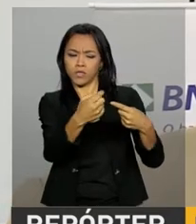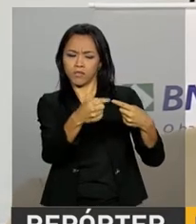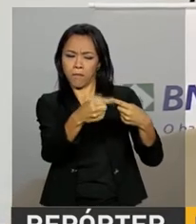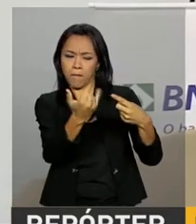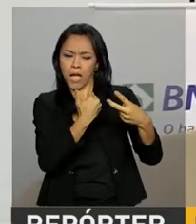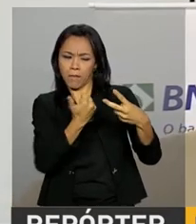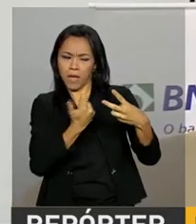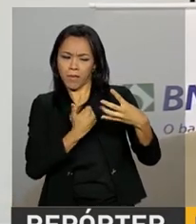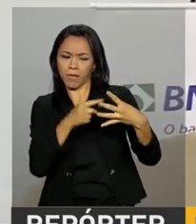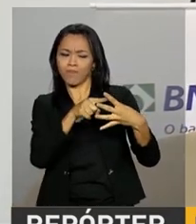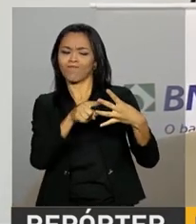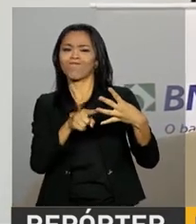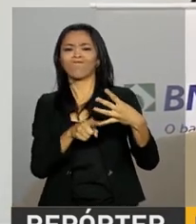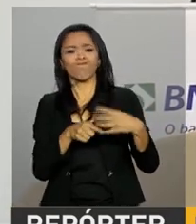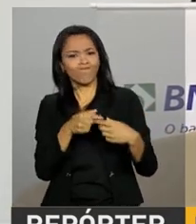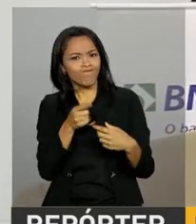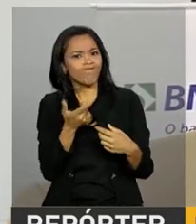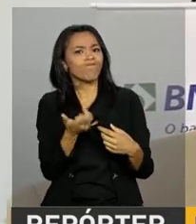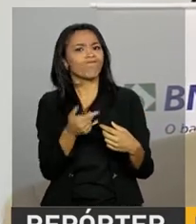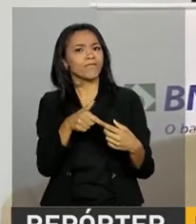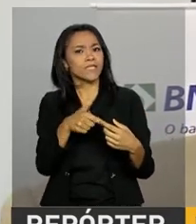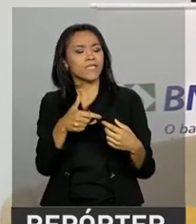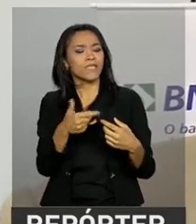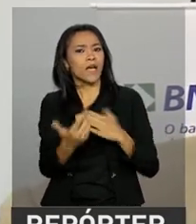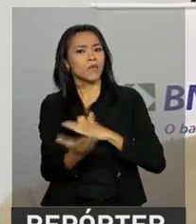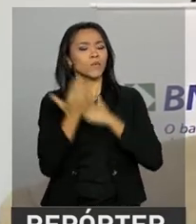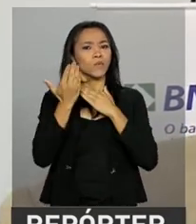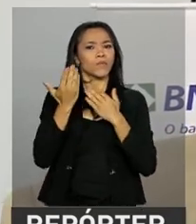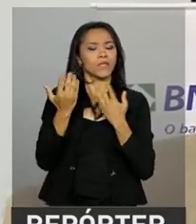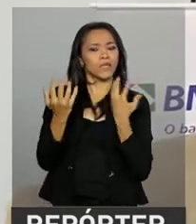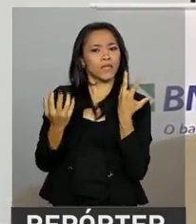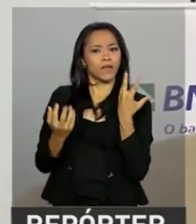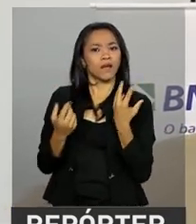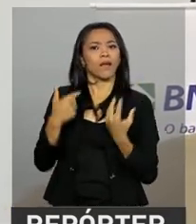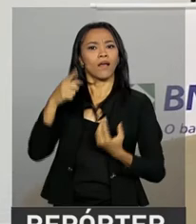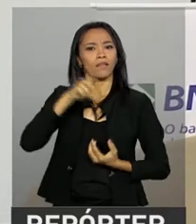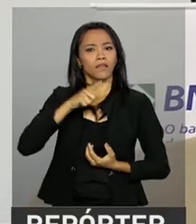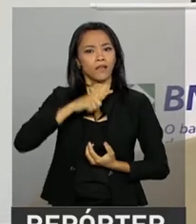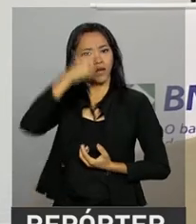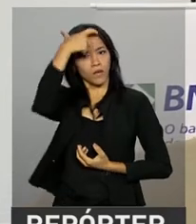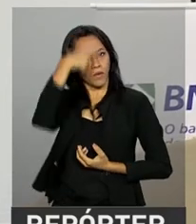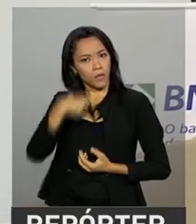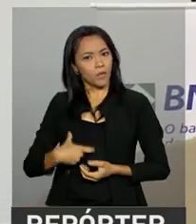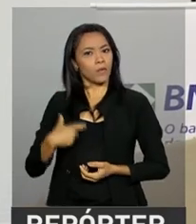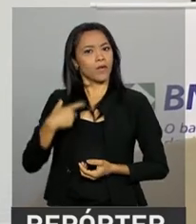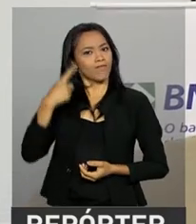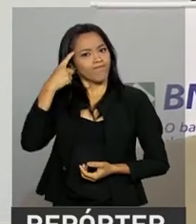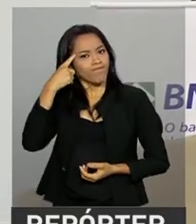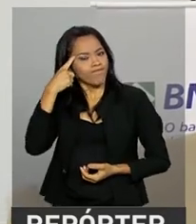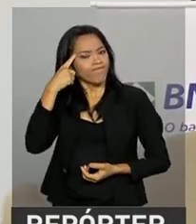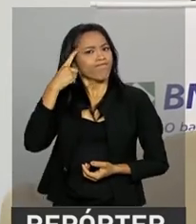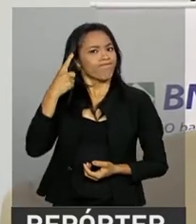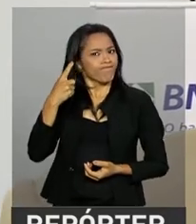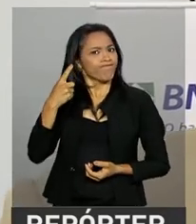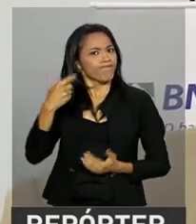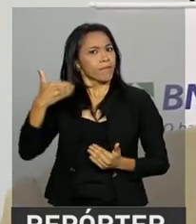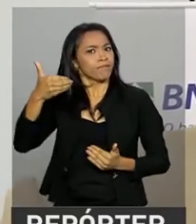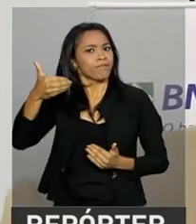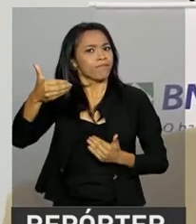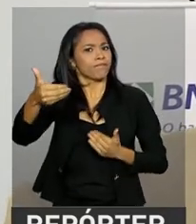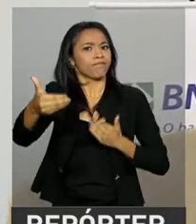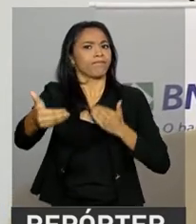nos leva a adotar uma postura que a gente poderia caracterizar como onde o otimismo moderado porém crescente